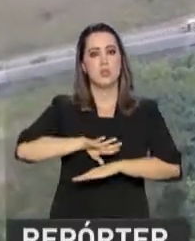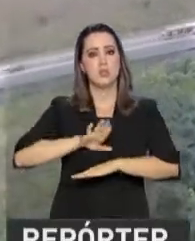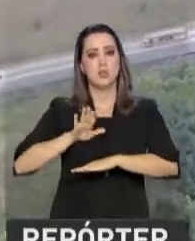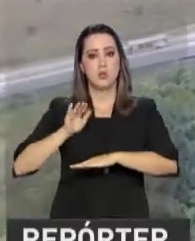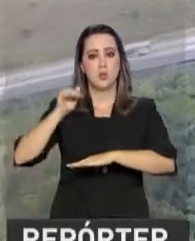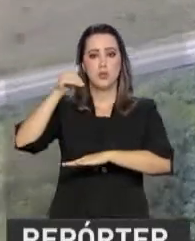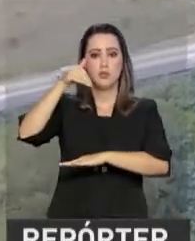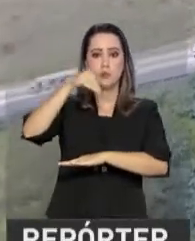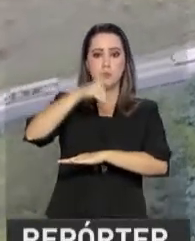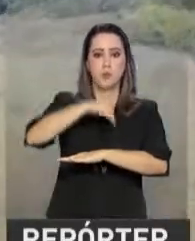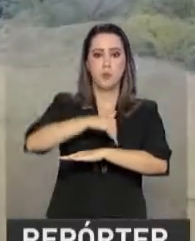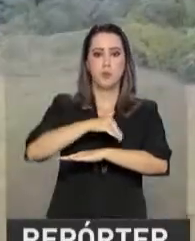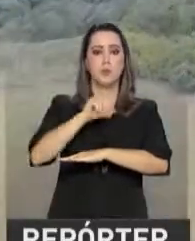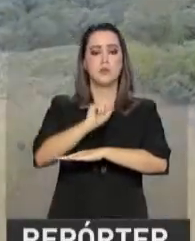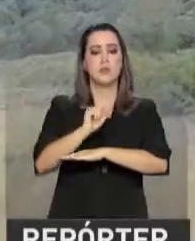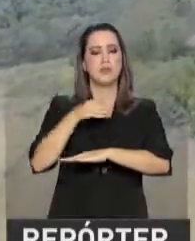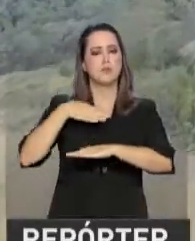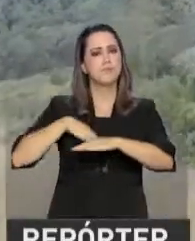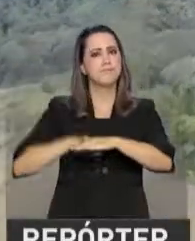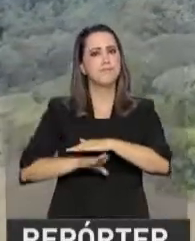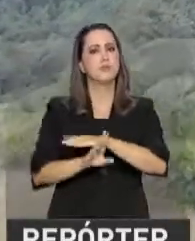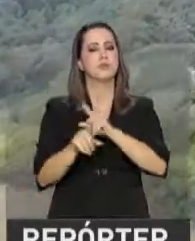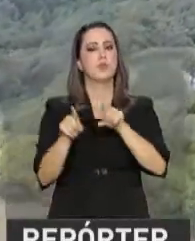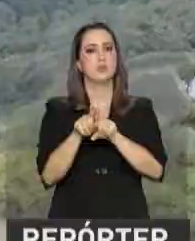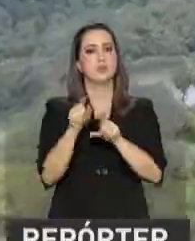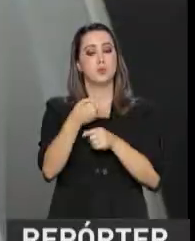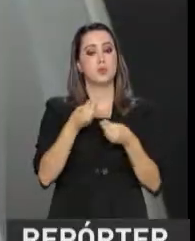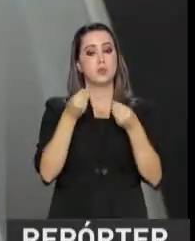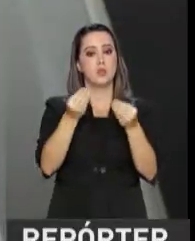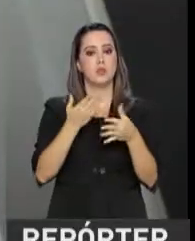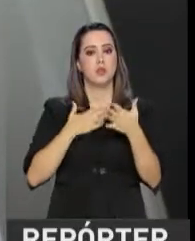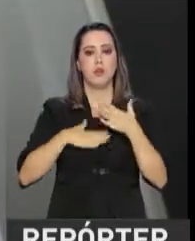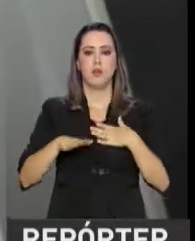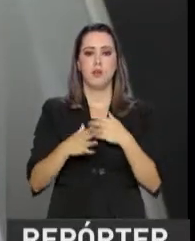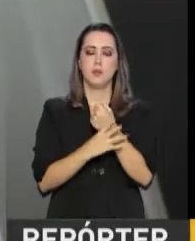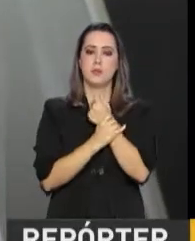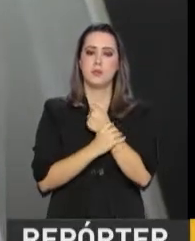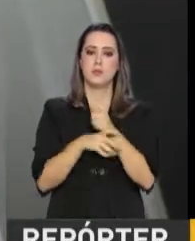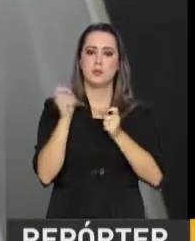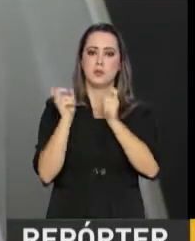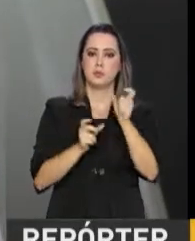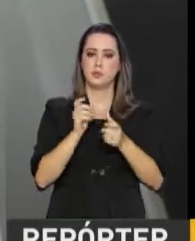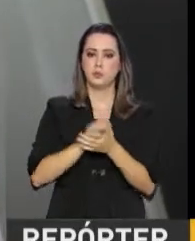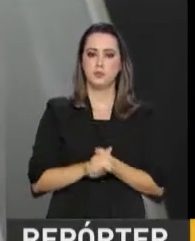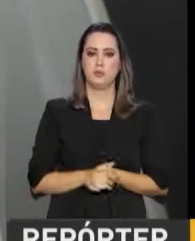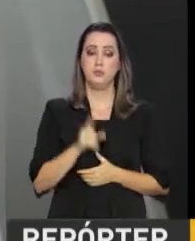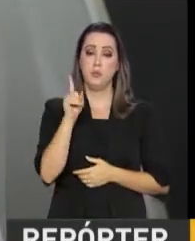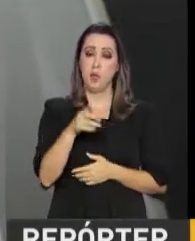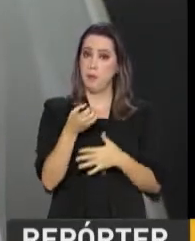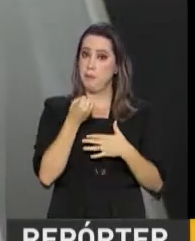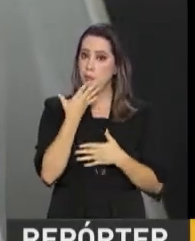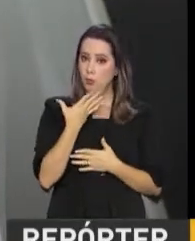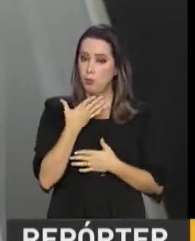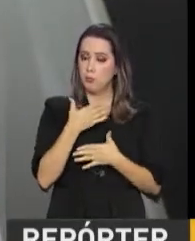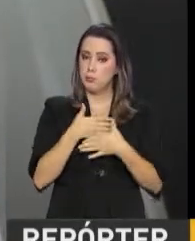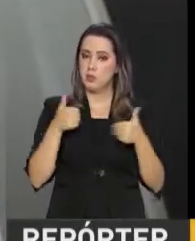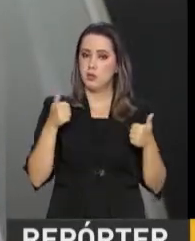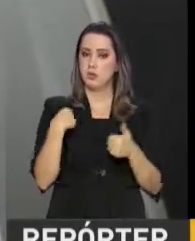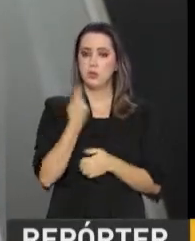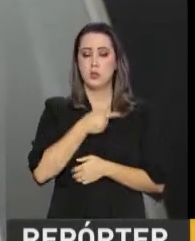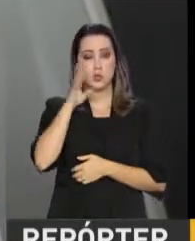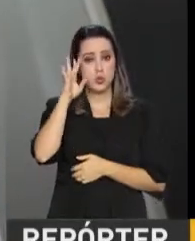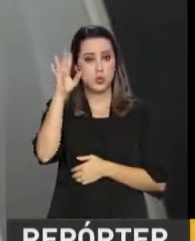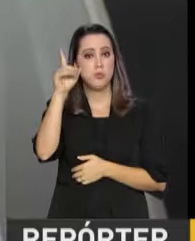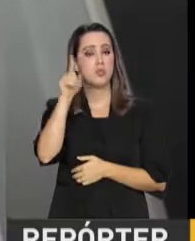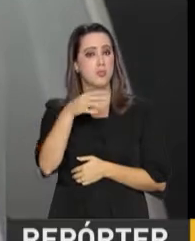prometem trazer conforto e segurança para quem trafega na região. Eu acho que vai melhorar bastante, né? Se for o que a gente imagina que